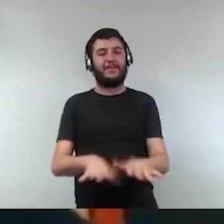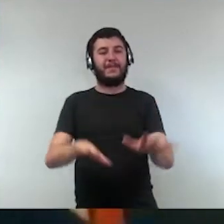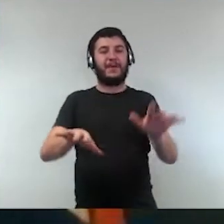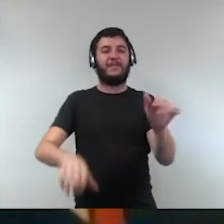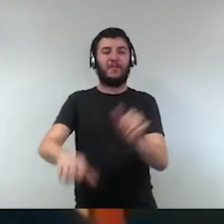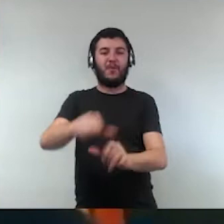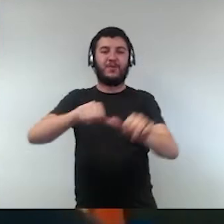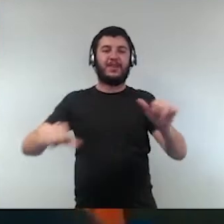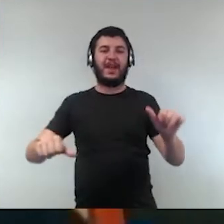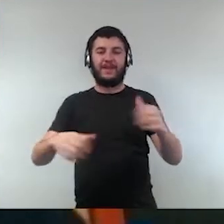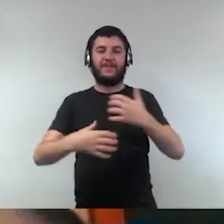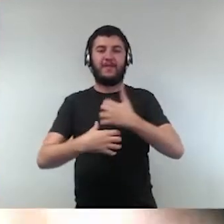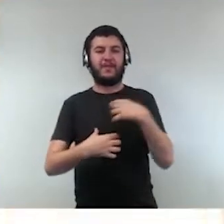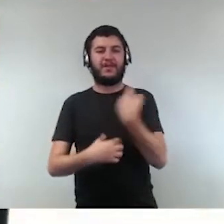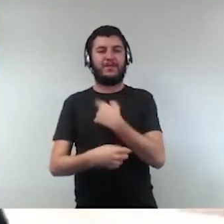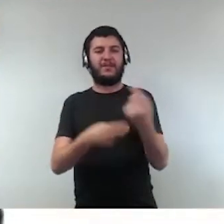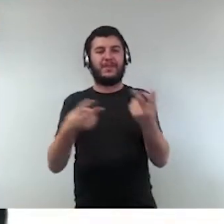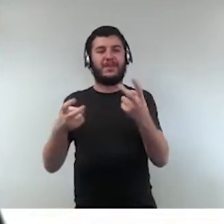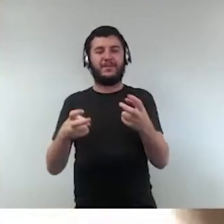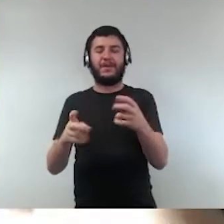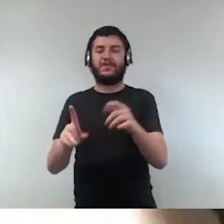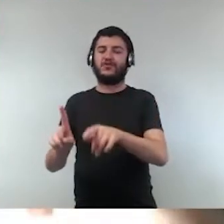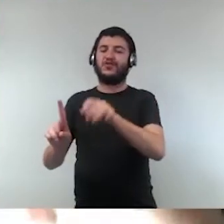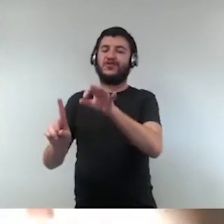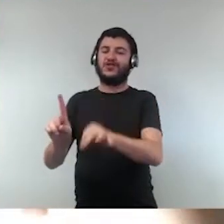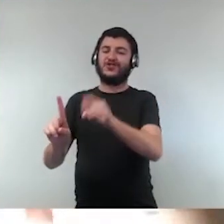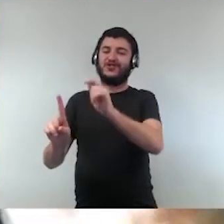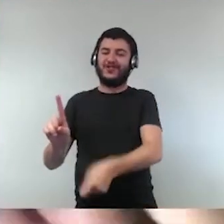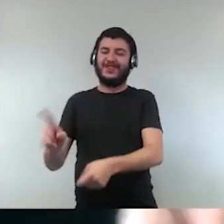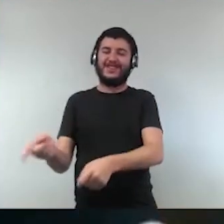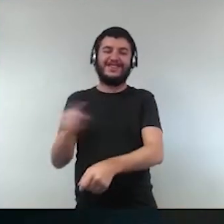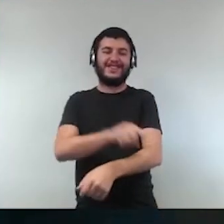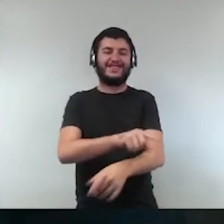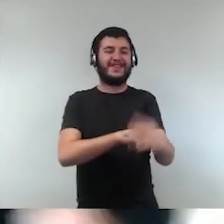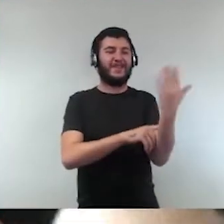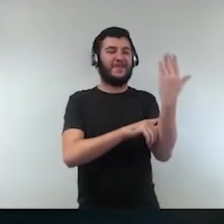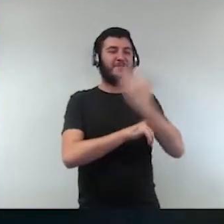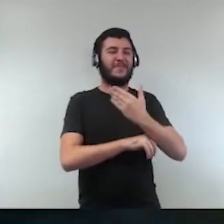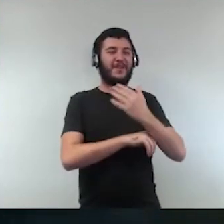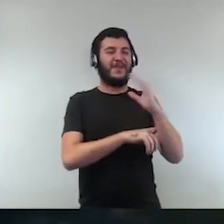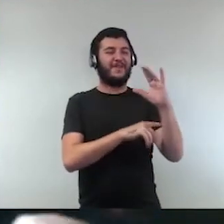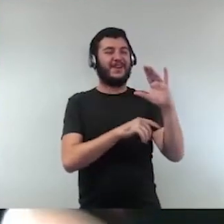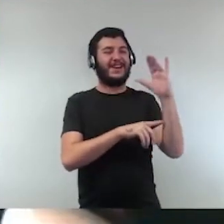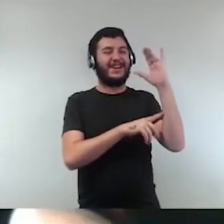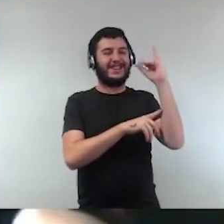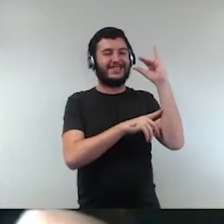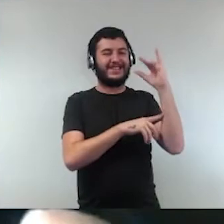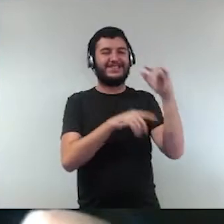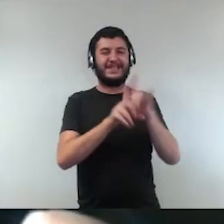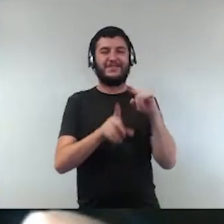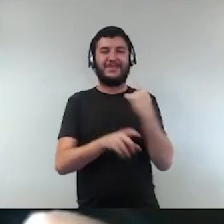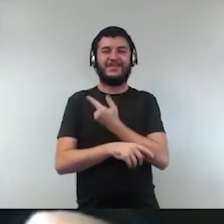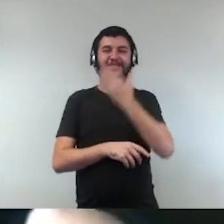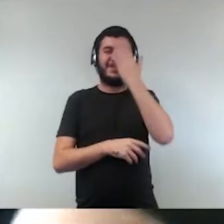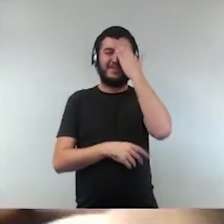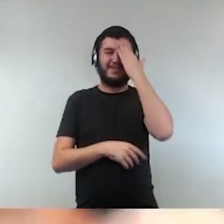científica. Então, é uma espécie de gatilho para uma mudança